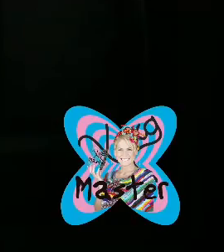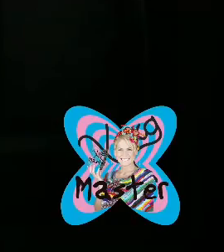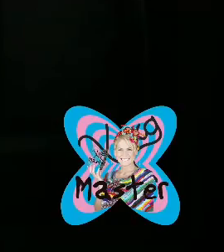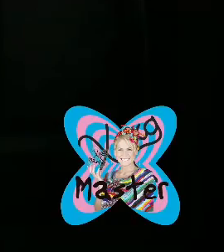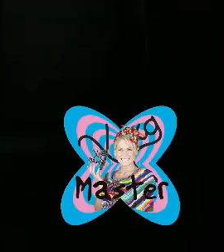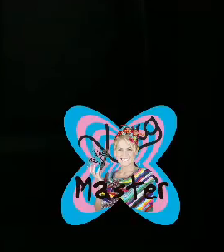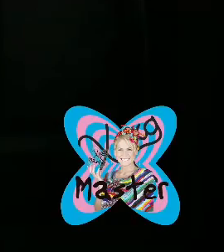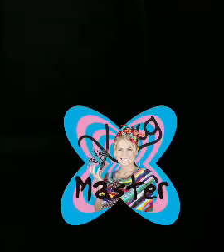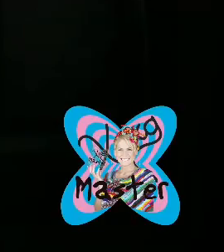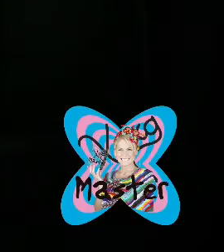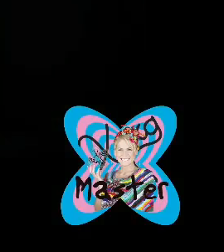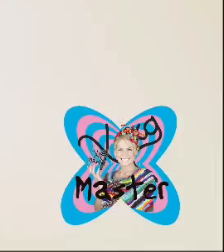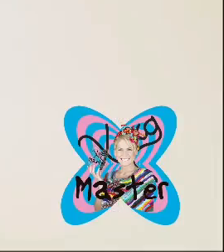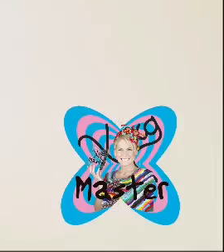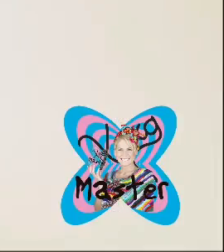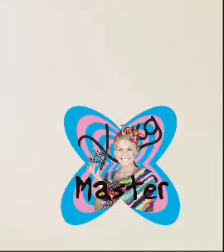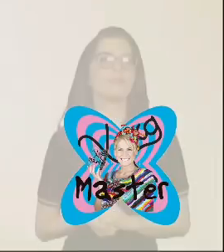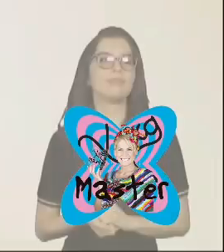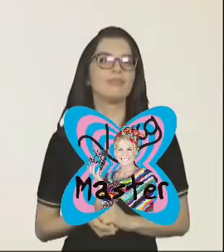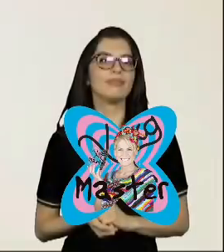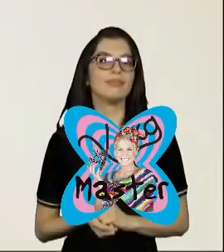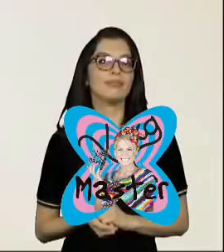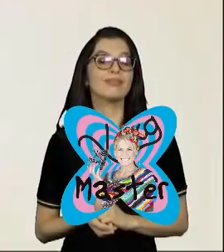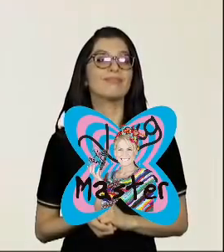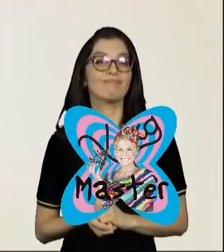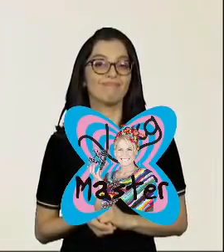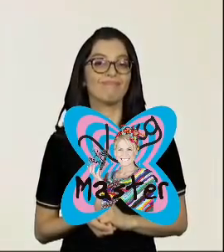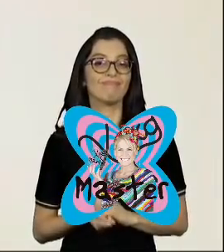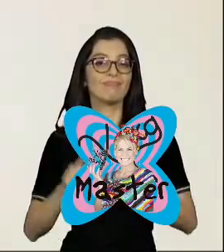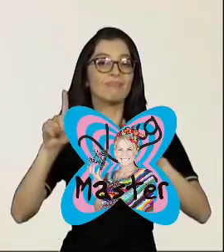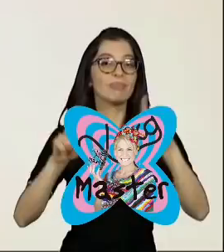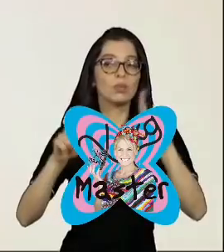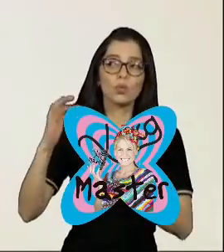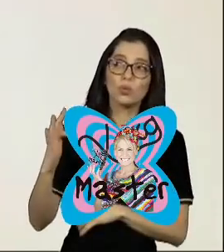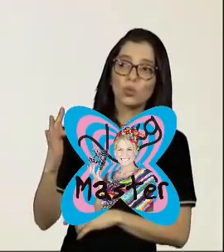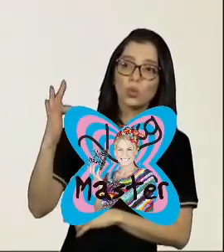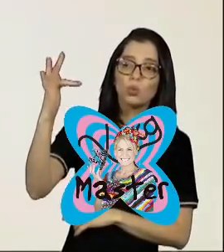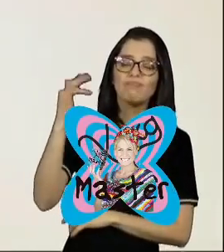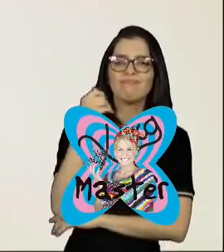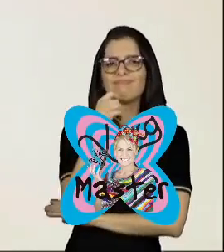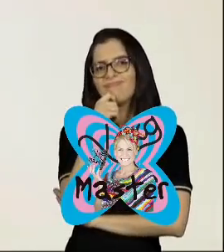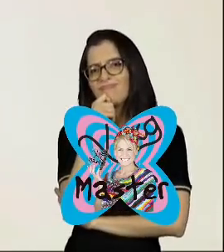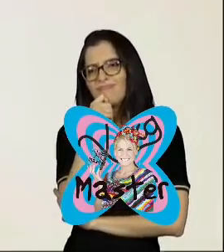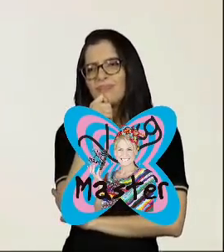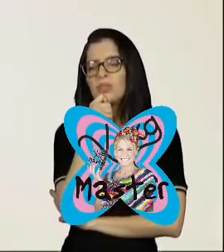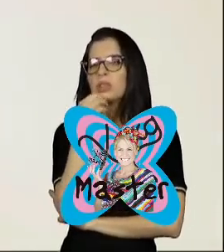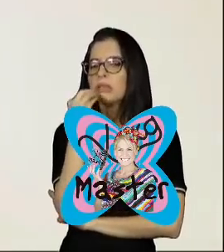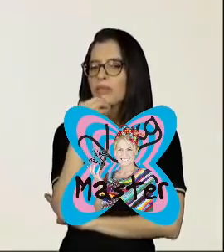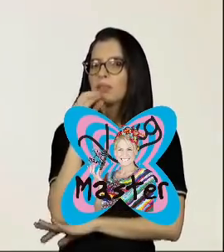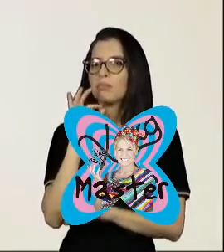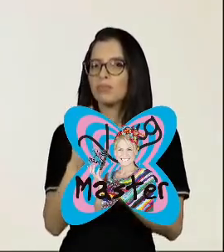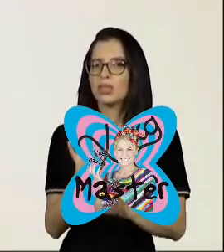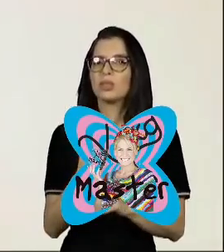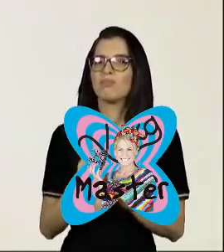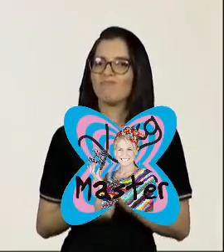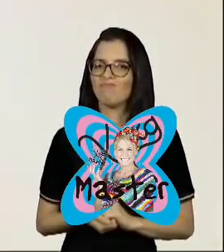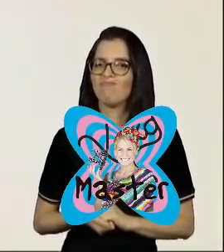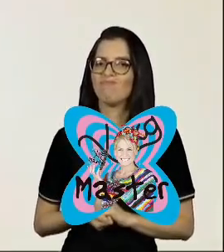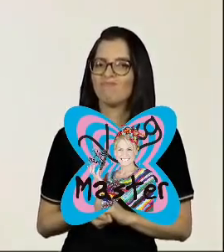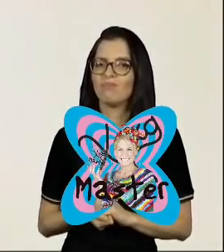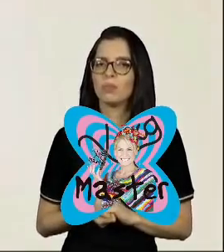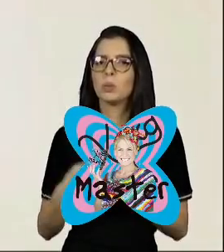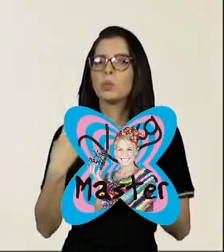e a televisão do futuro eu acho que tá bem fraca é um veículo